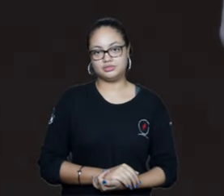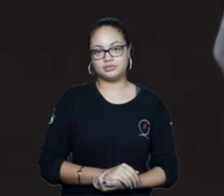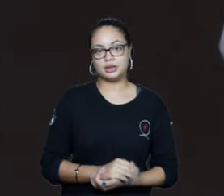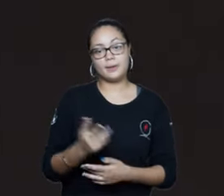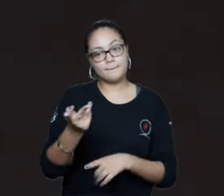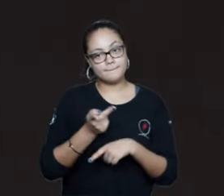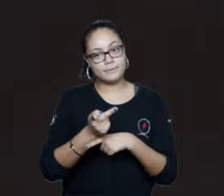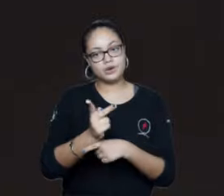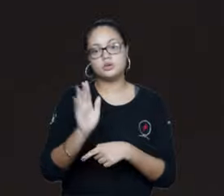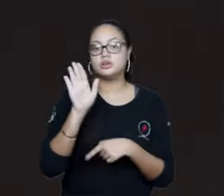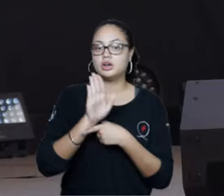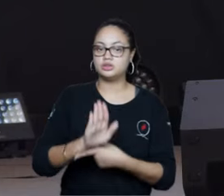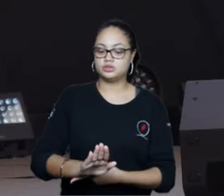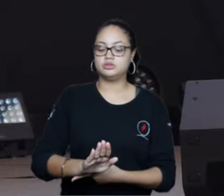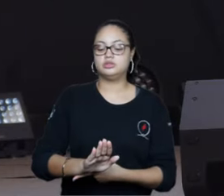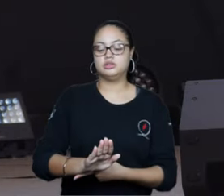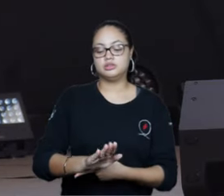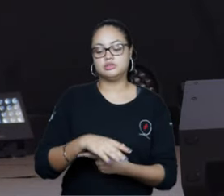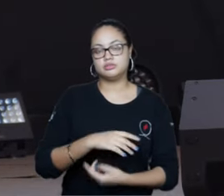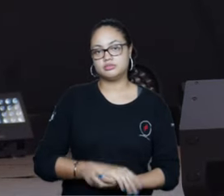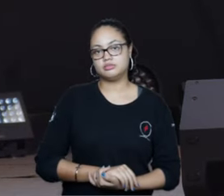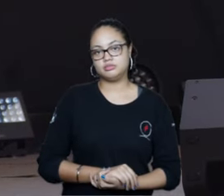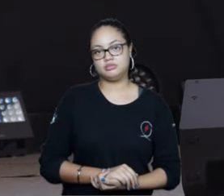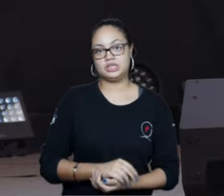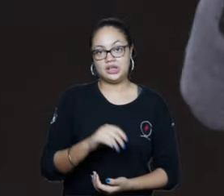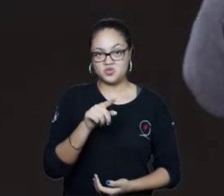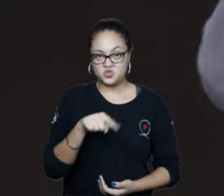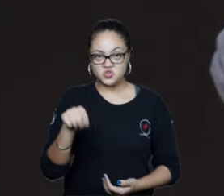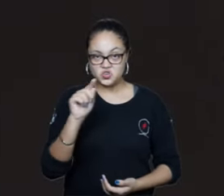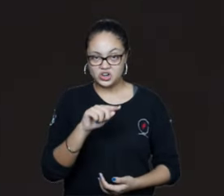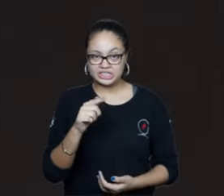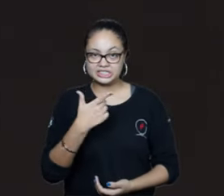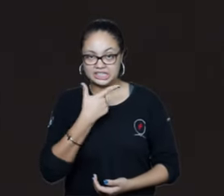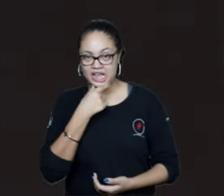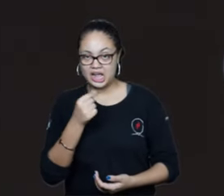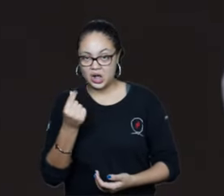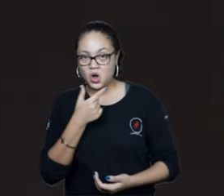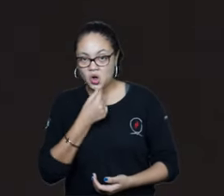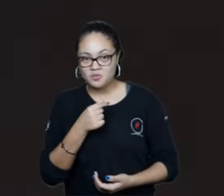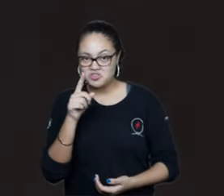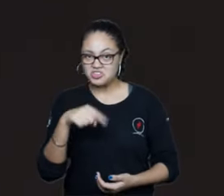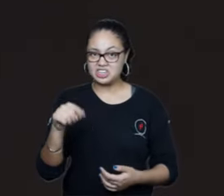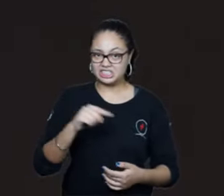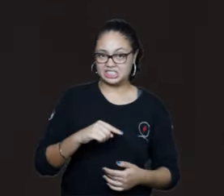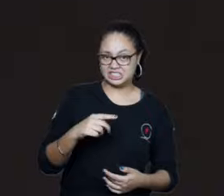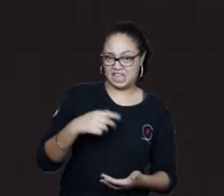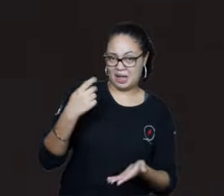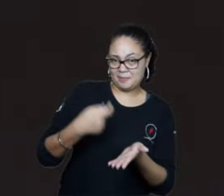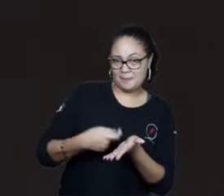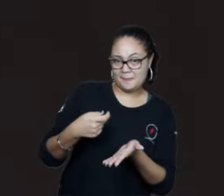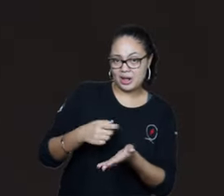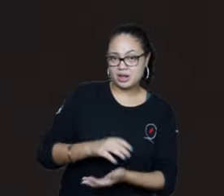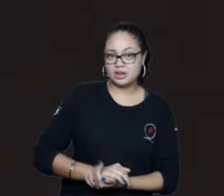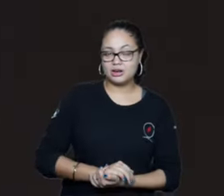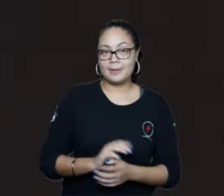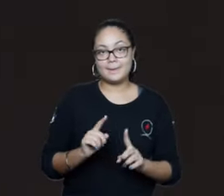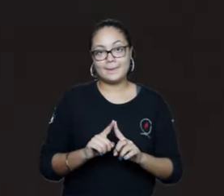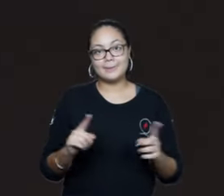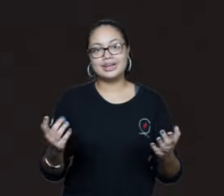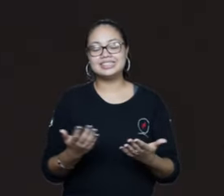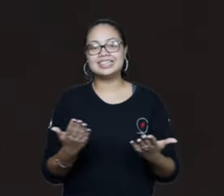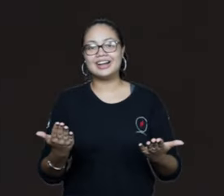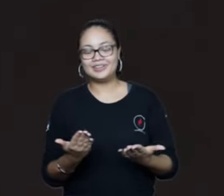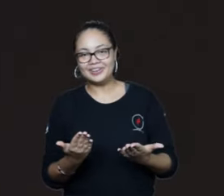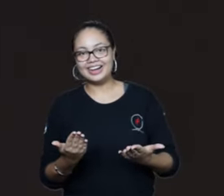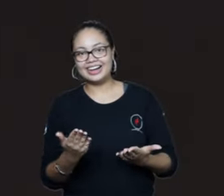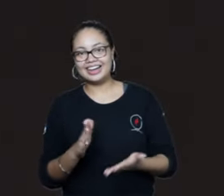procure ajuda e você o macho tu é muito macho ainda tá de pé só que agora eu ando com os caras do